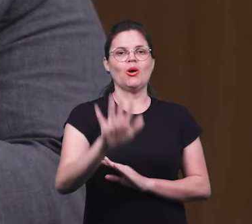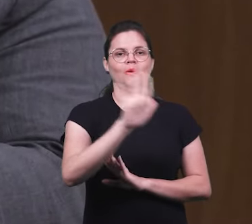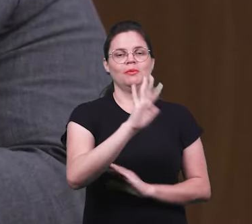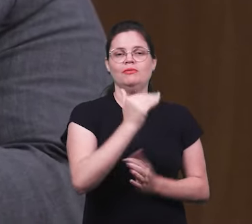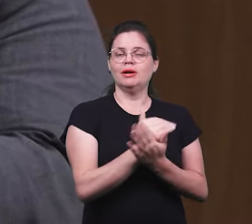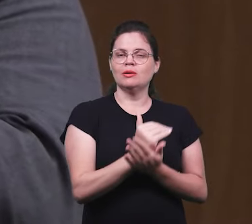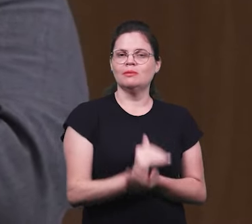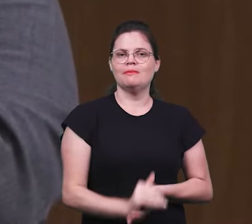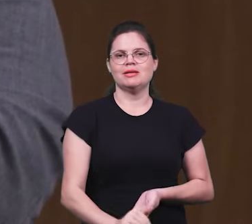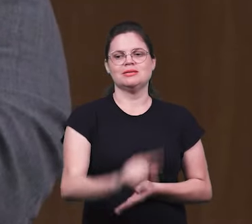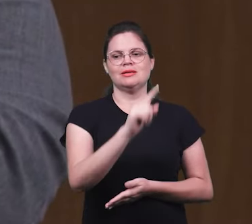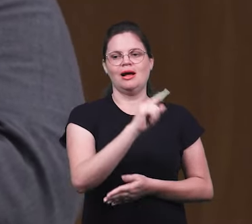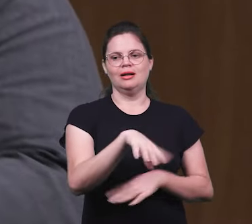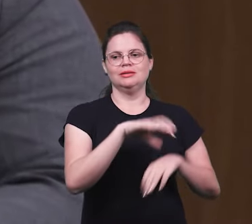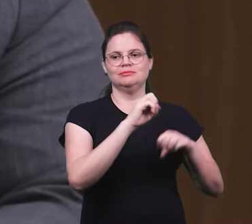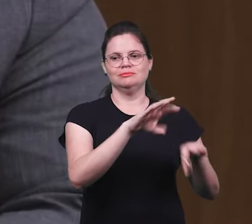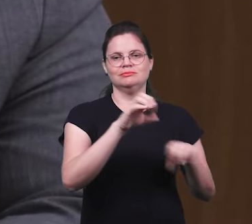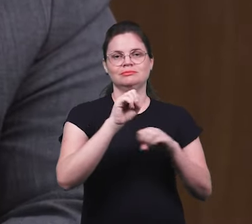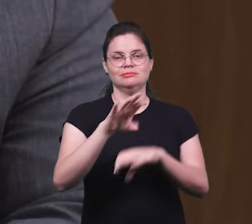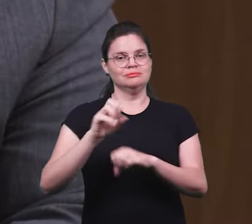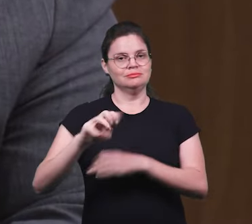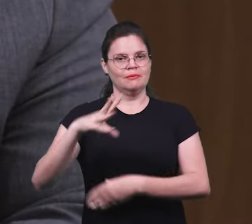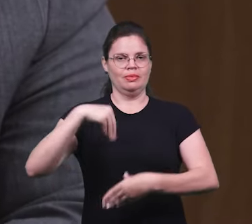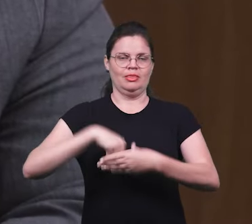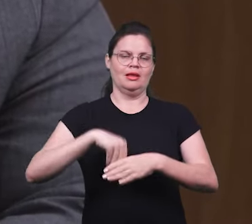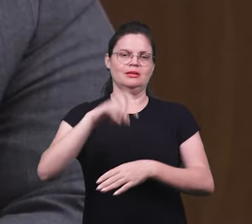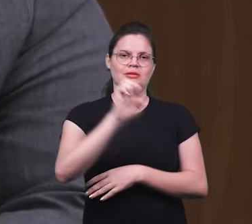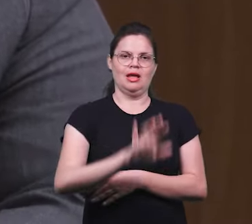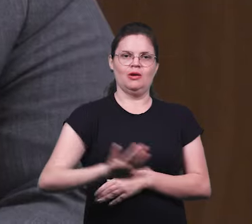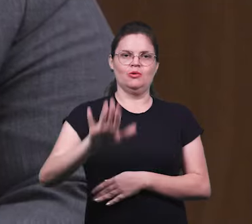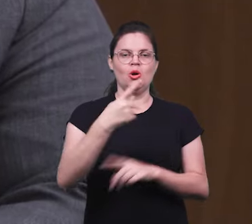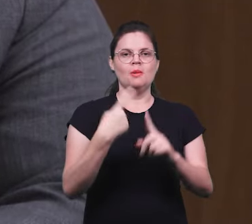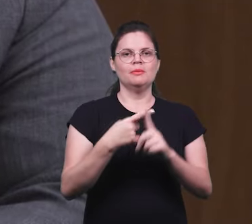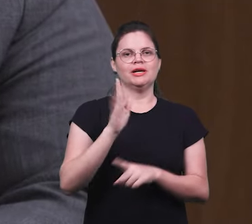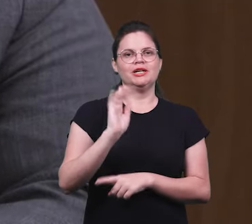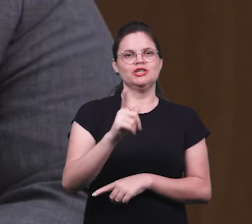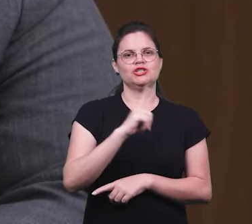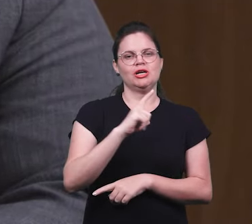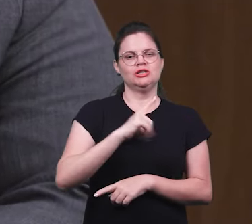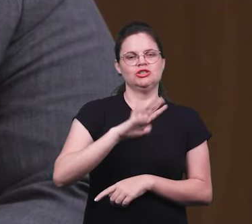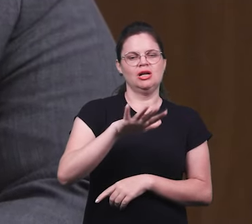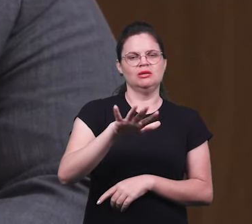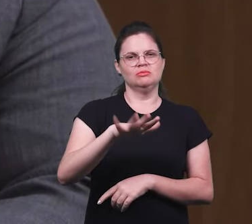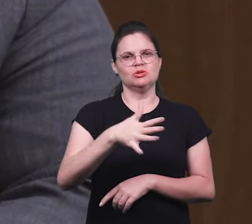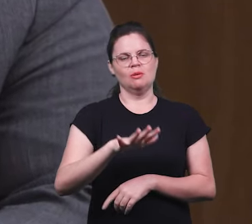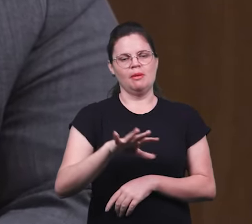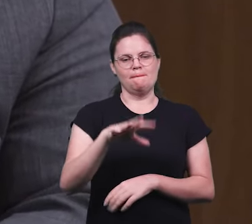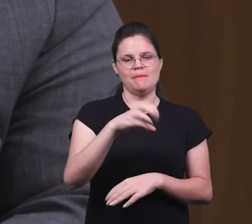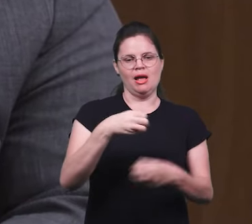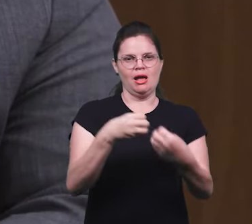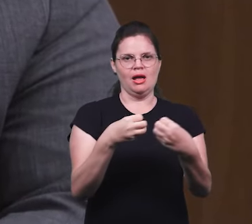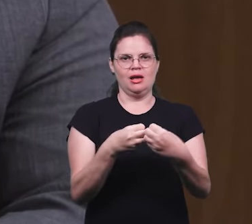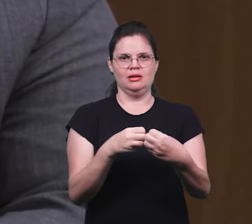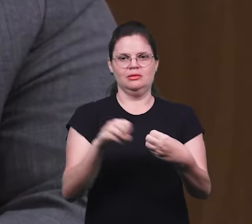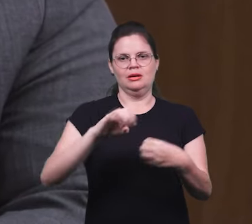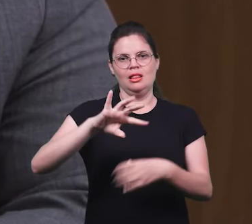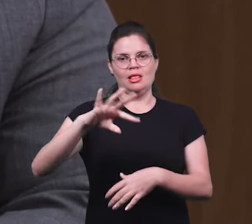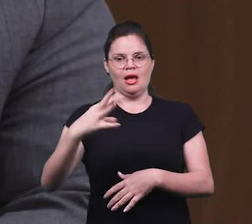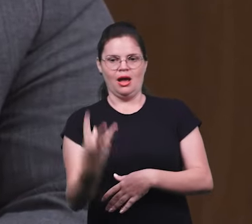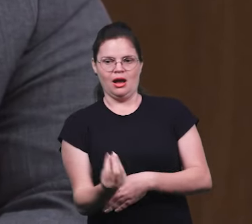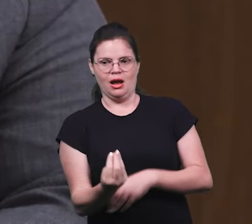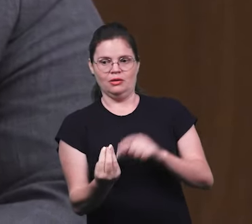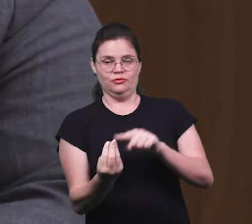Europa. O Evangelho que já estava ali na região da Ásia Menor, já estava ali na região da Palestina, né? Já tinha ido para a África, Deus